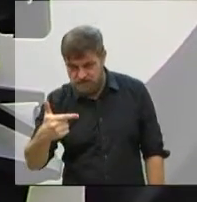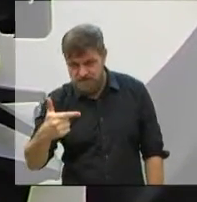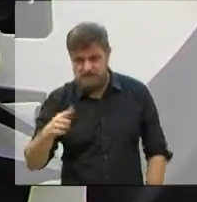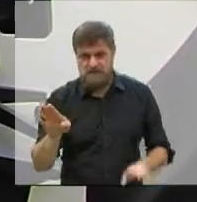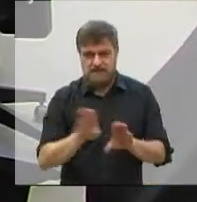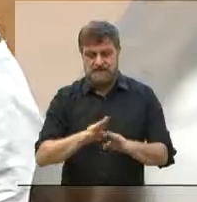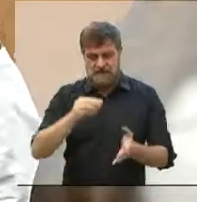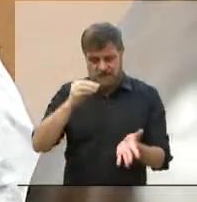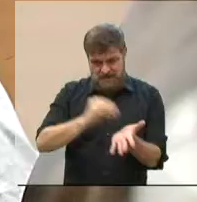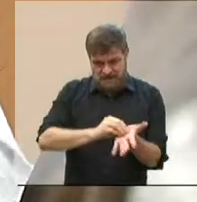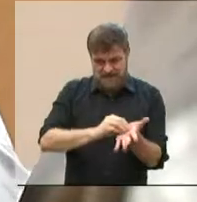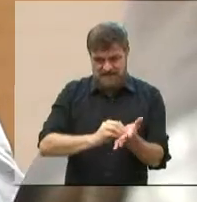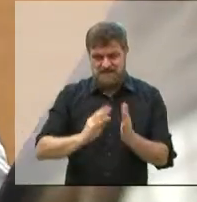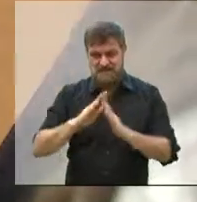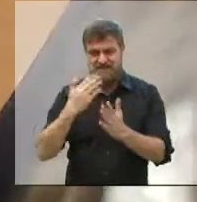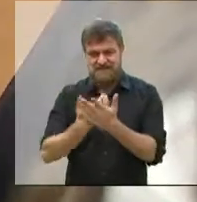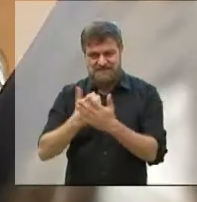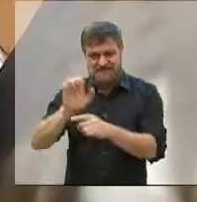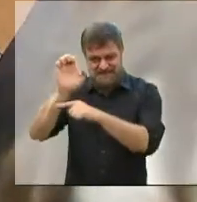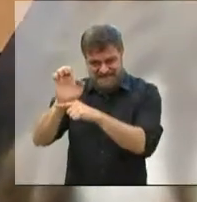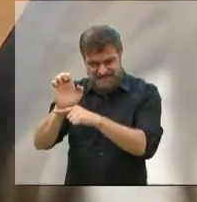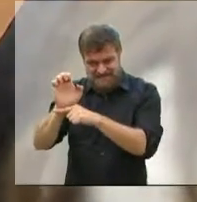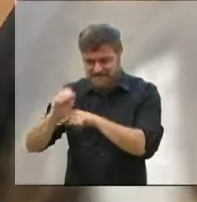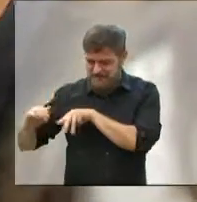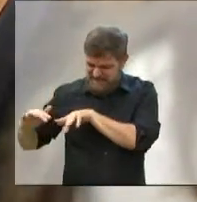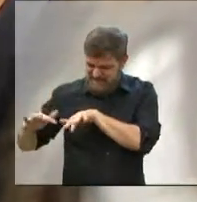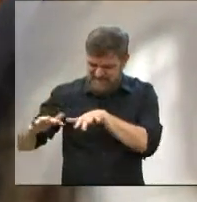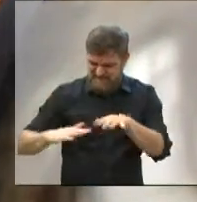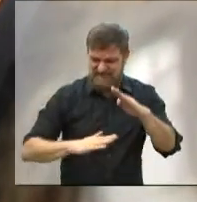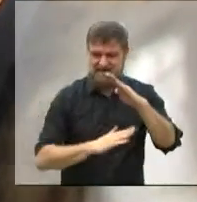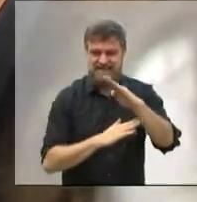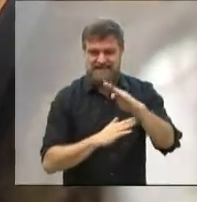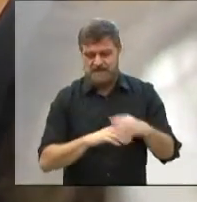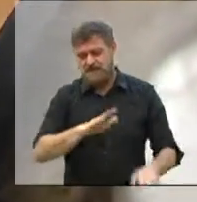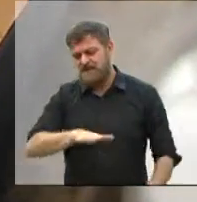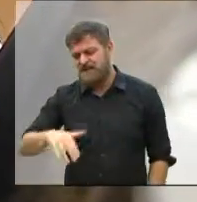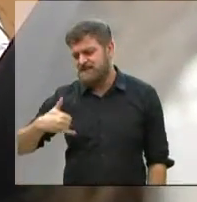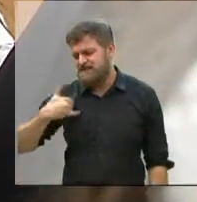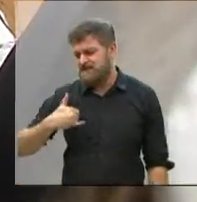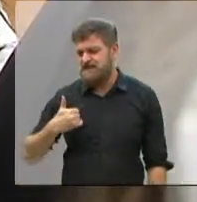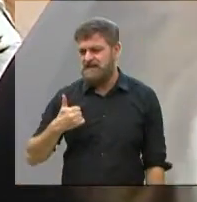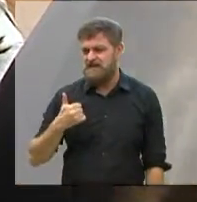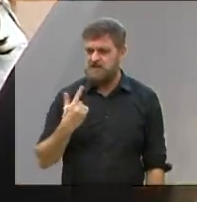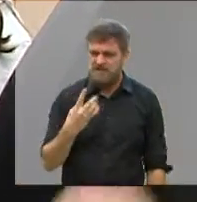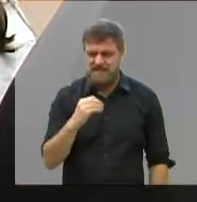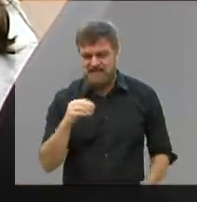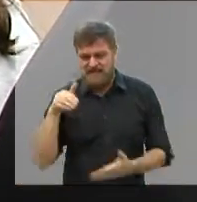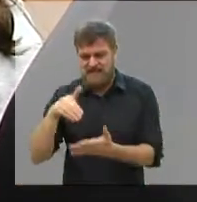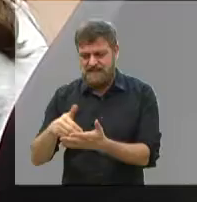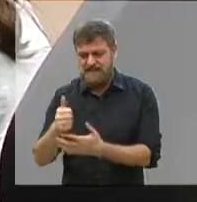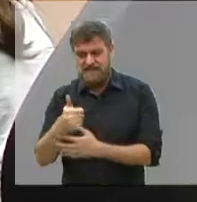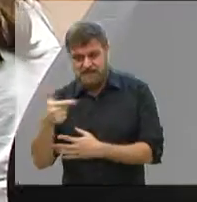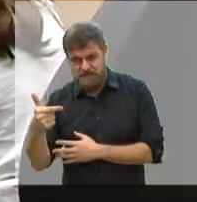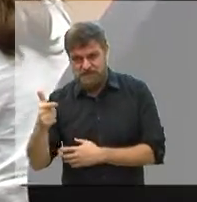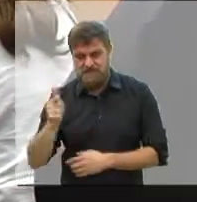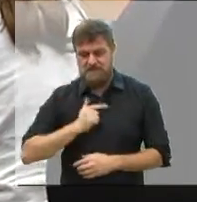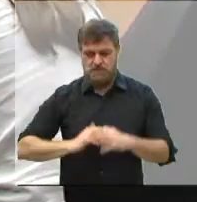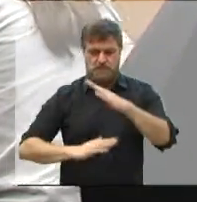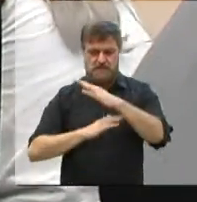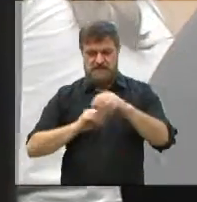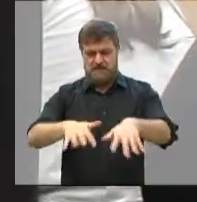agendado uma escola estadual que é bacana. E eu trago as crianças de 10, 12 anos, coloco ali no